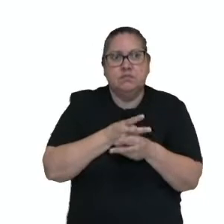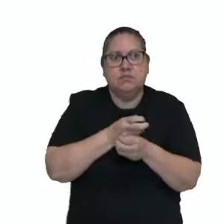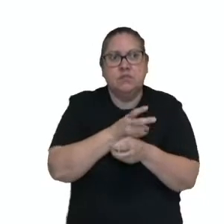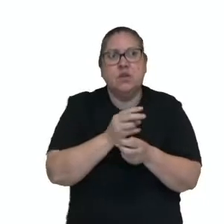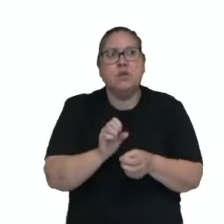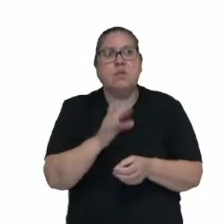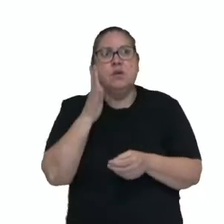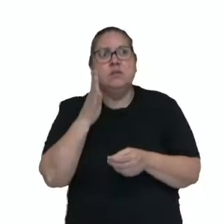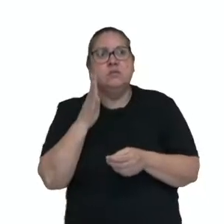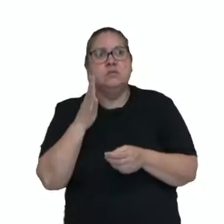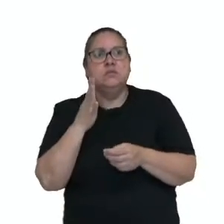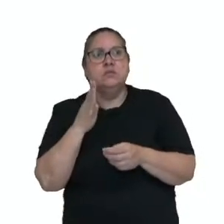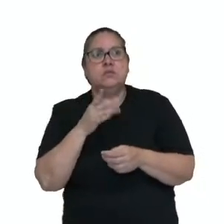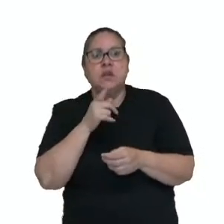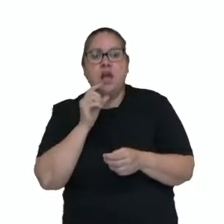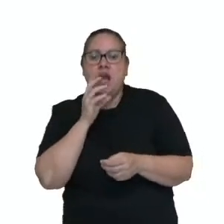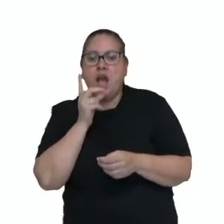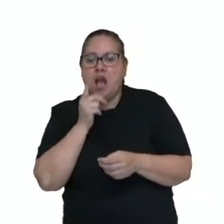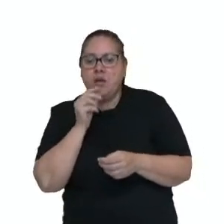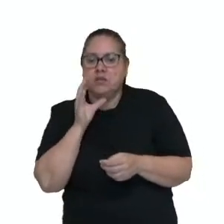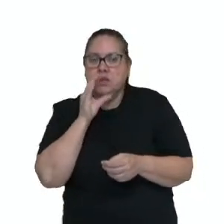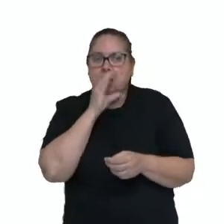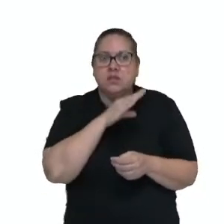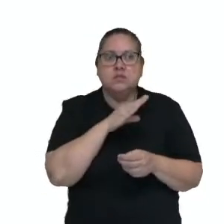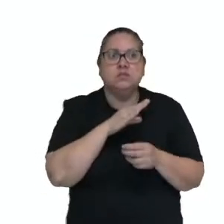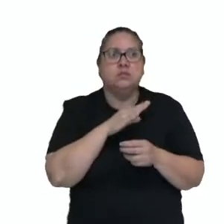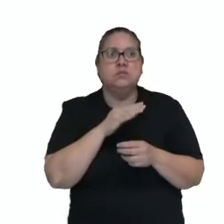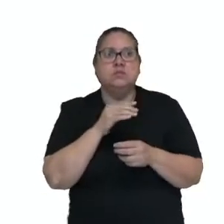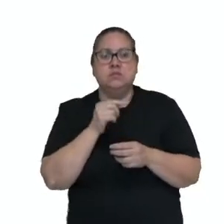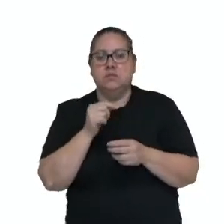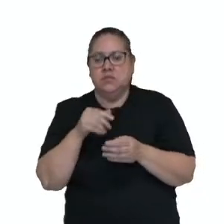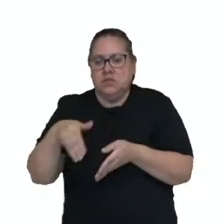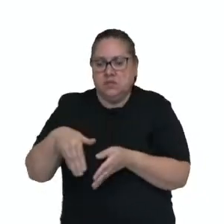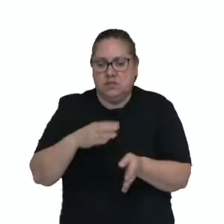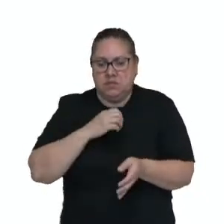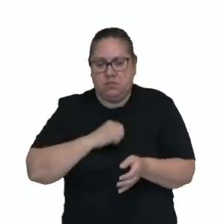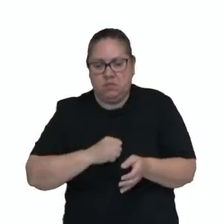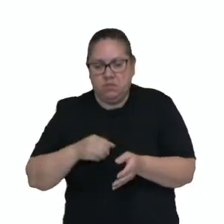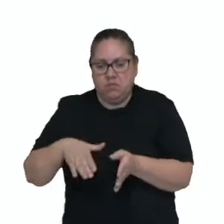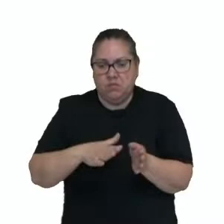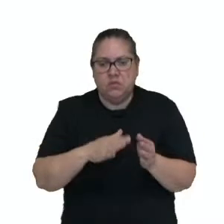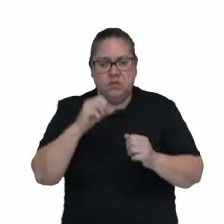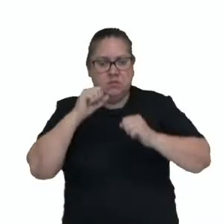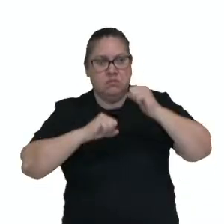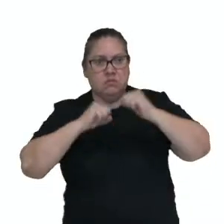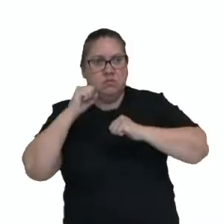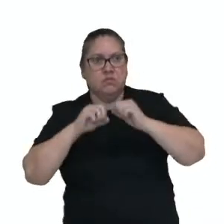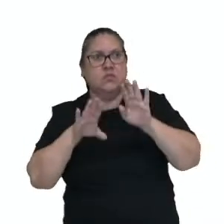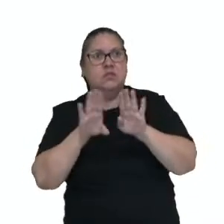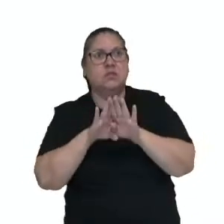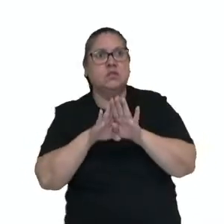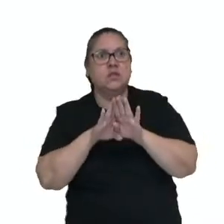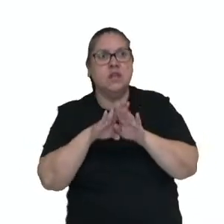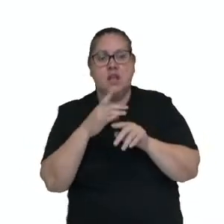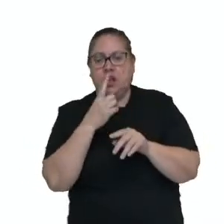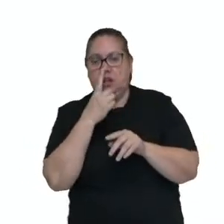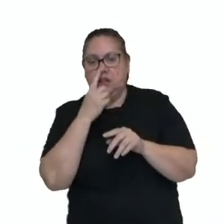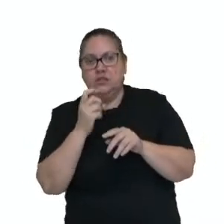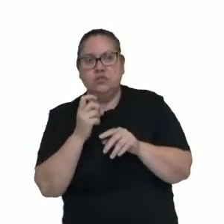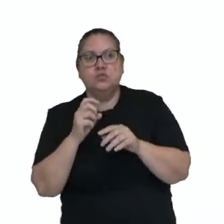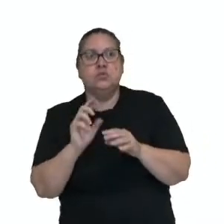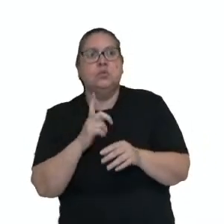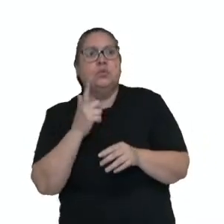são quais? As águas quentes, esgoto, resíduos industriais. O lixo, por exemplo,